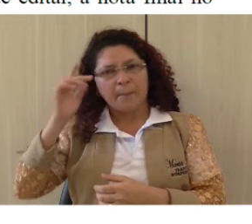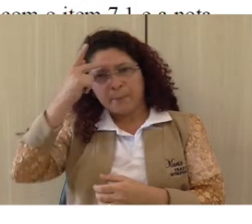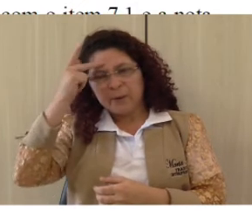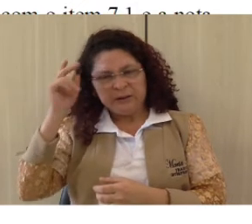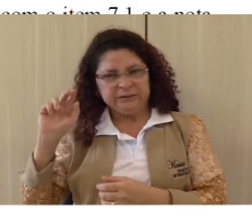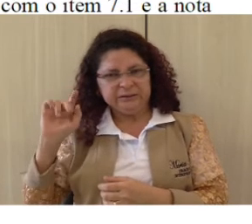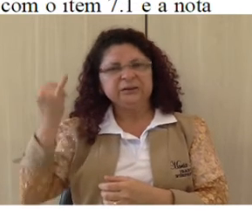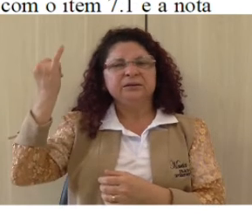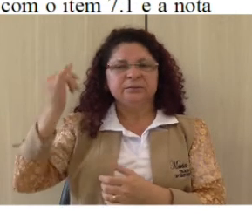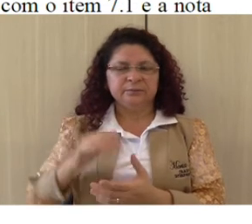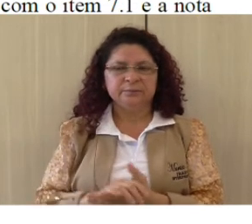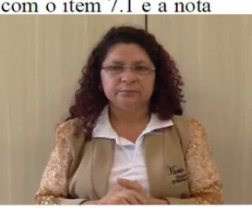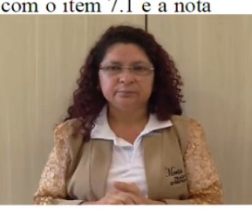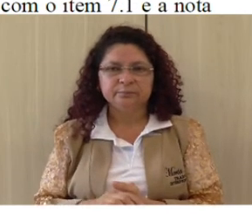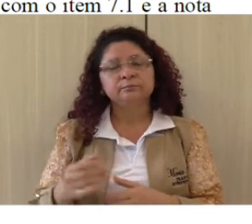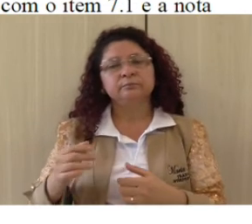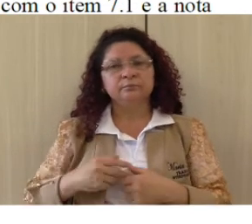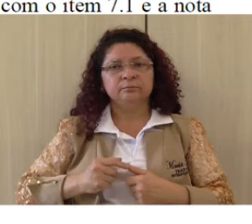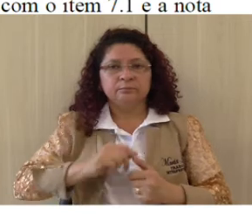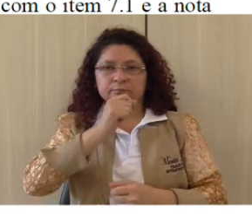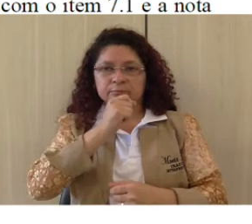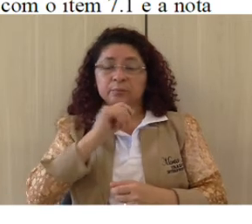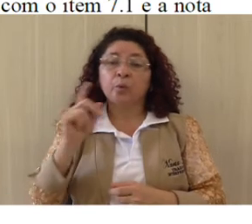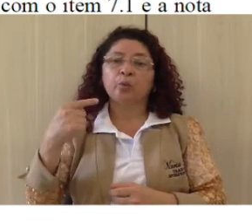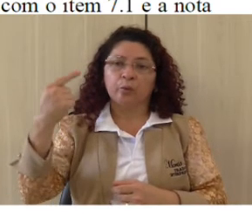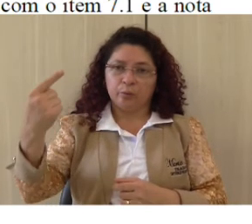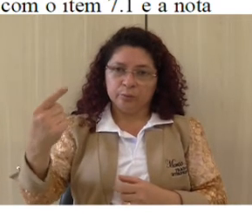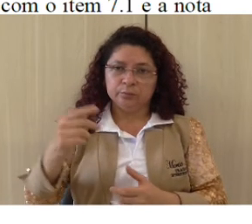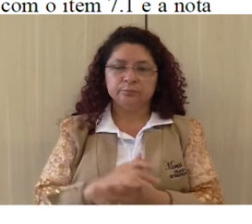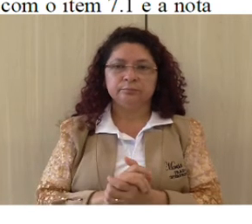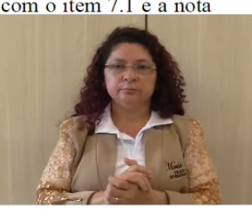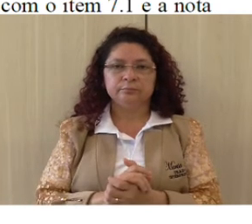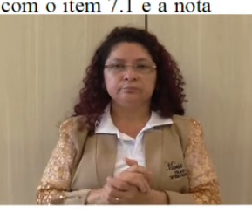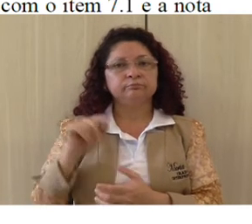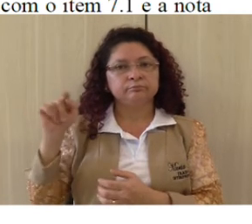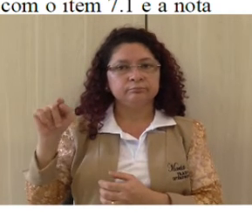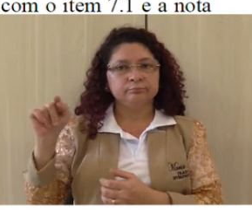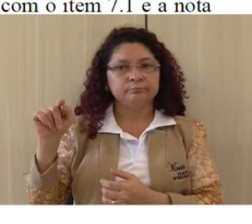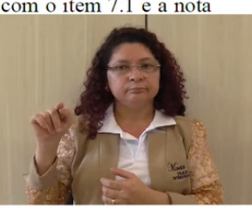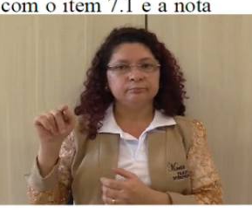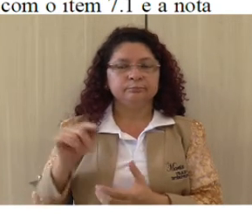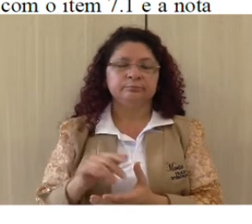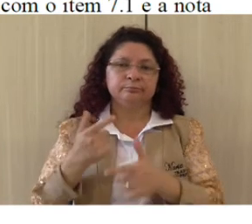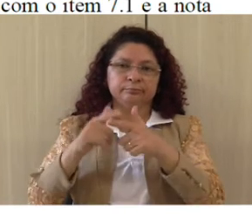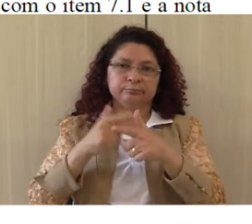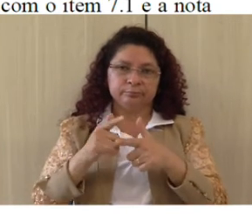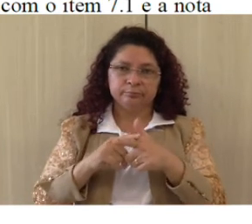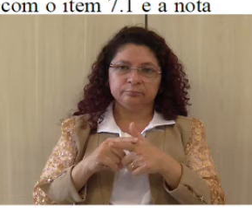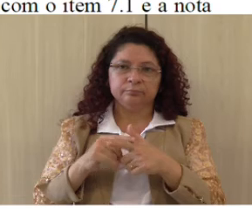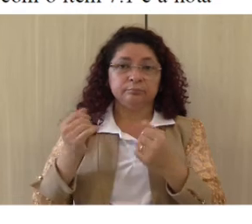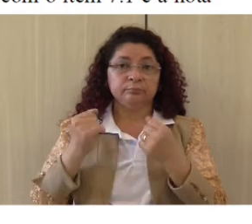no processo seletivo estejam sendo entrevistadas por outrem, estas serão conduzidas à